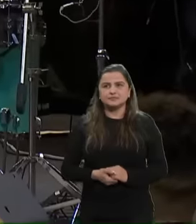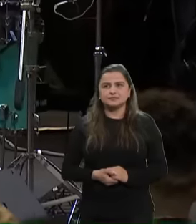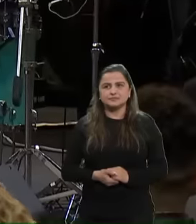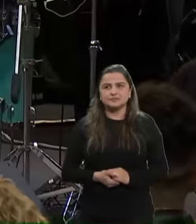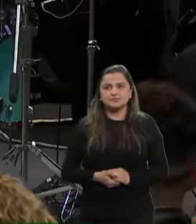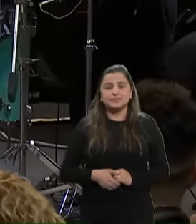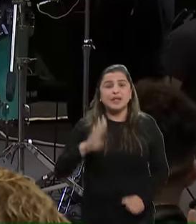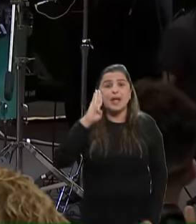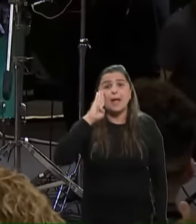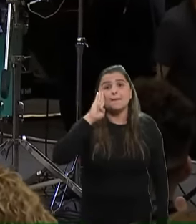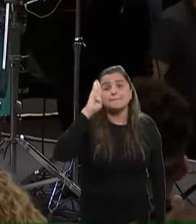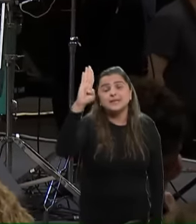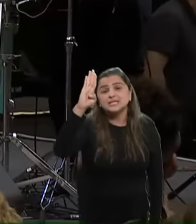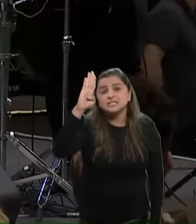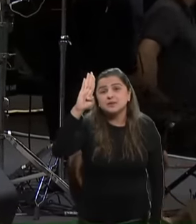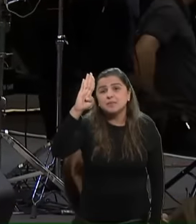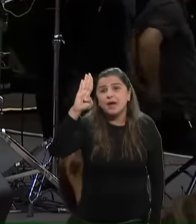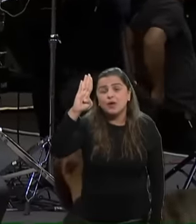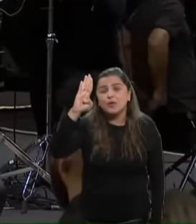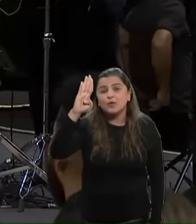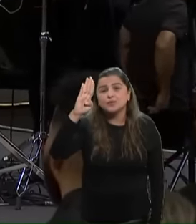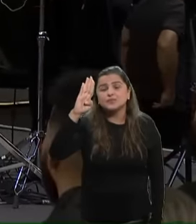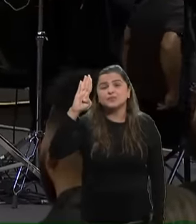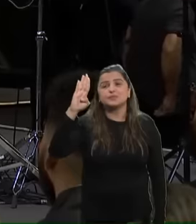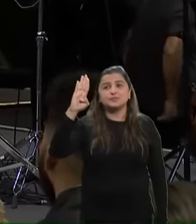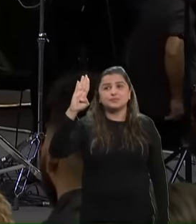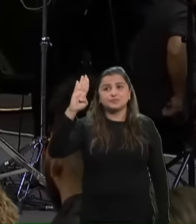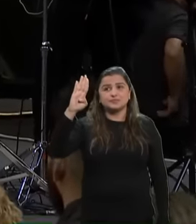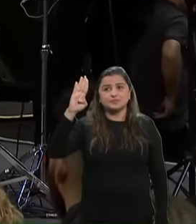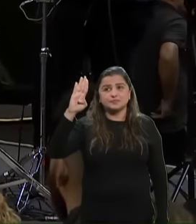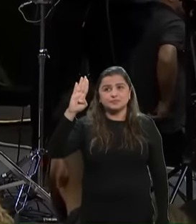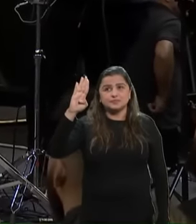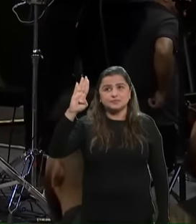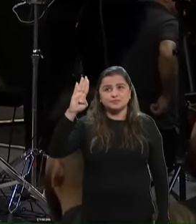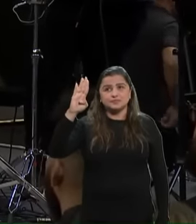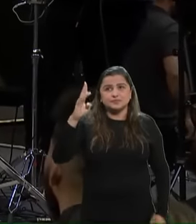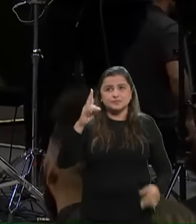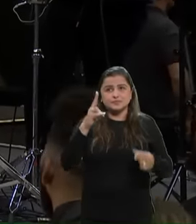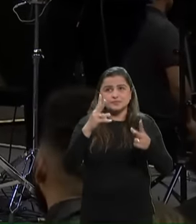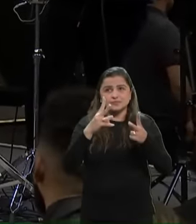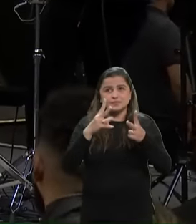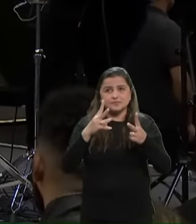A principal função do laço do passarereiro.